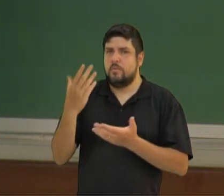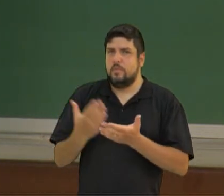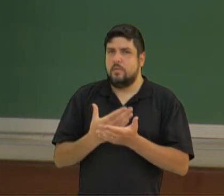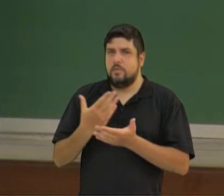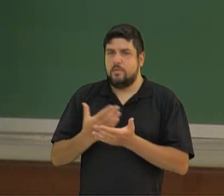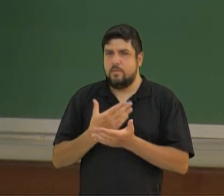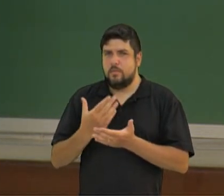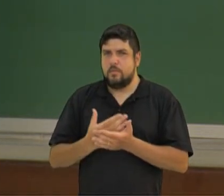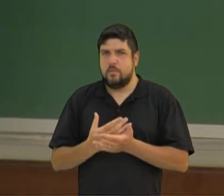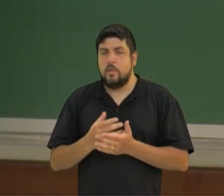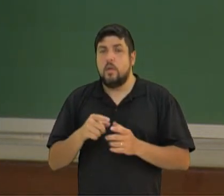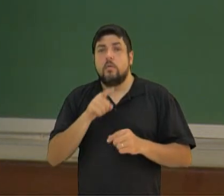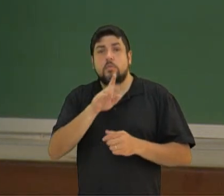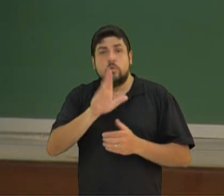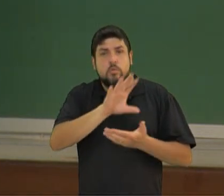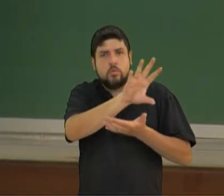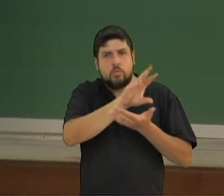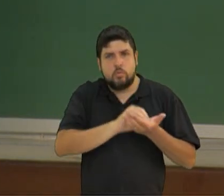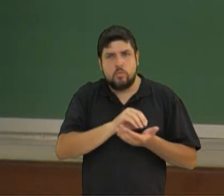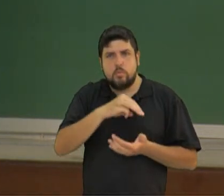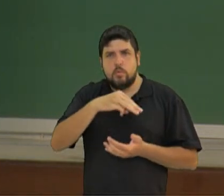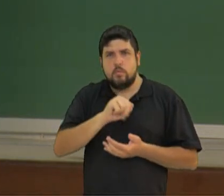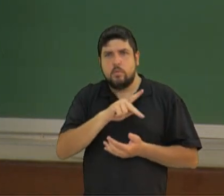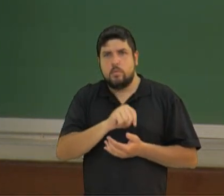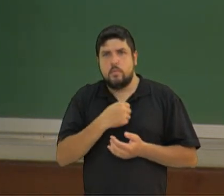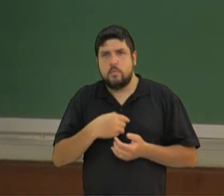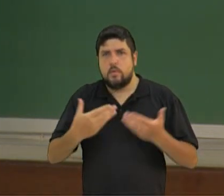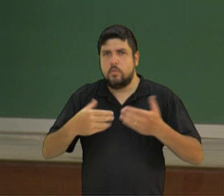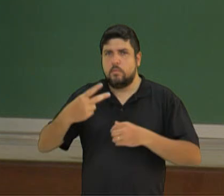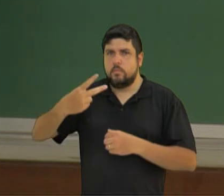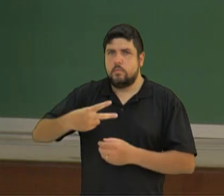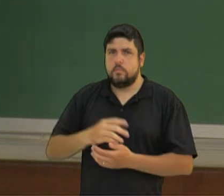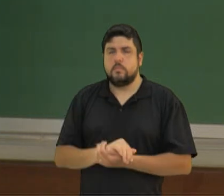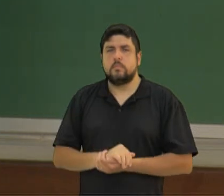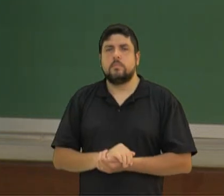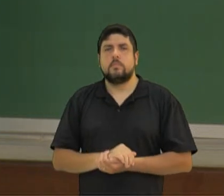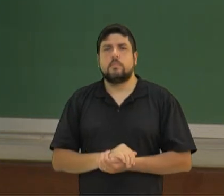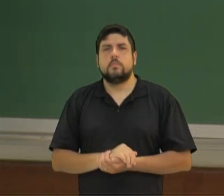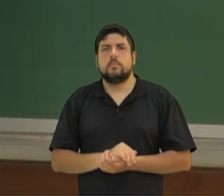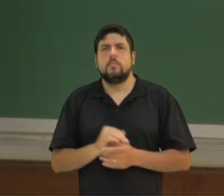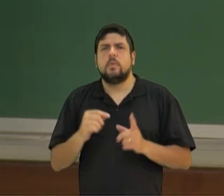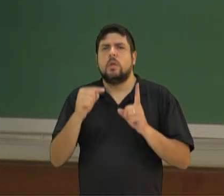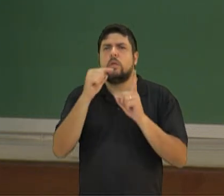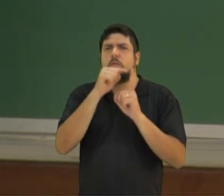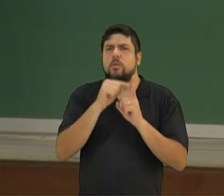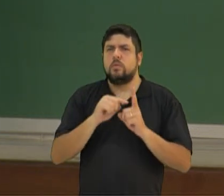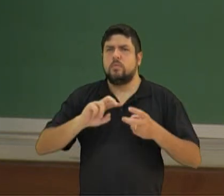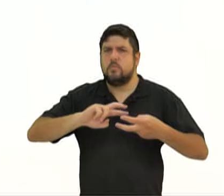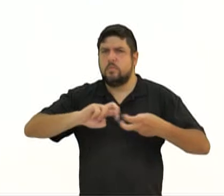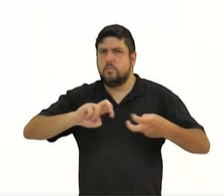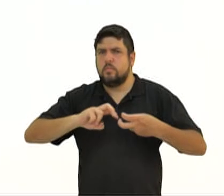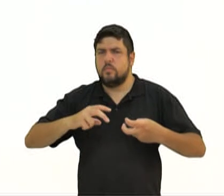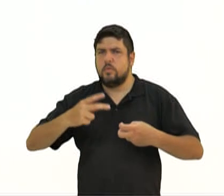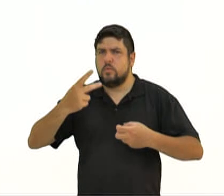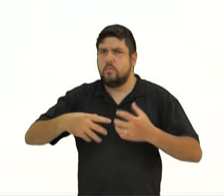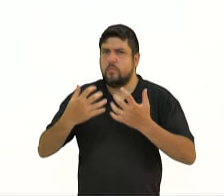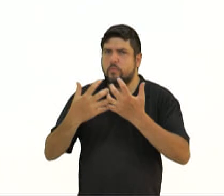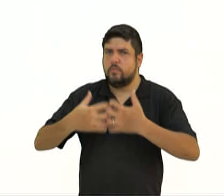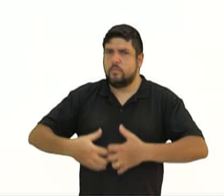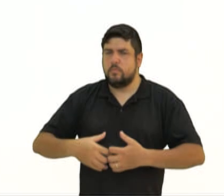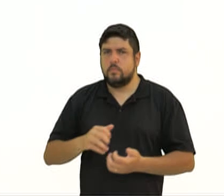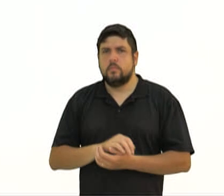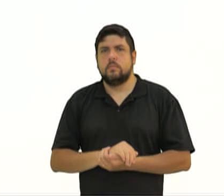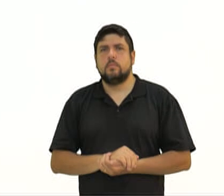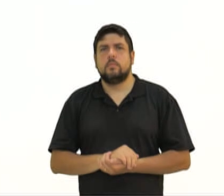do mapa conceitual que vocês fizeram, pergunta número 1. Relacione os tipos de músculo à sua função. Número 1 em